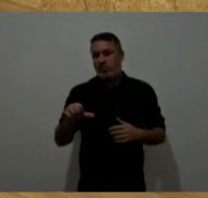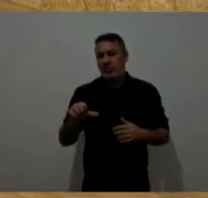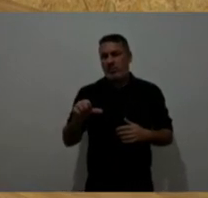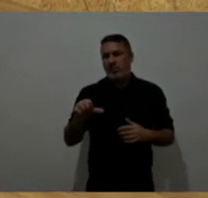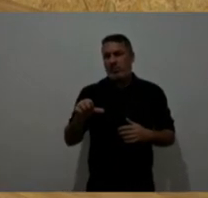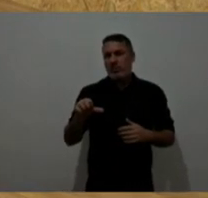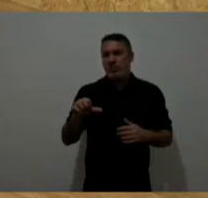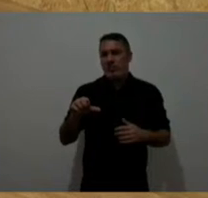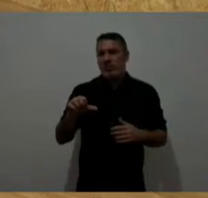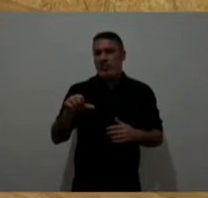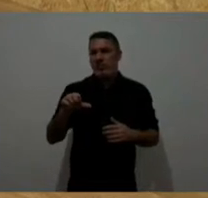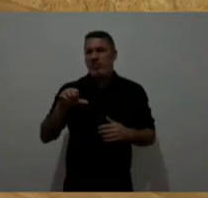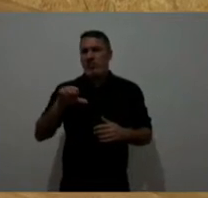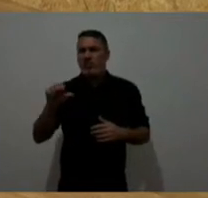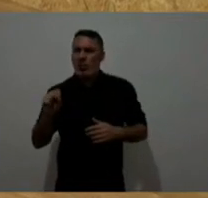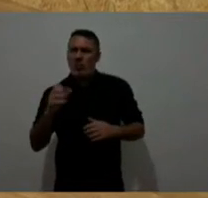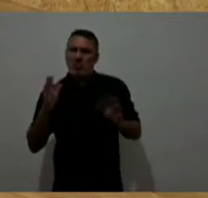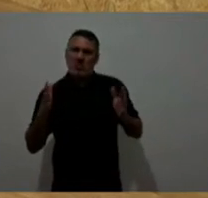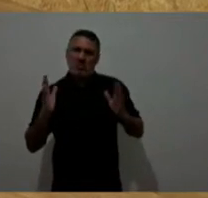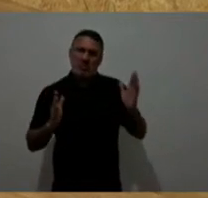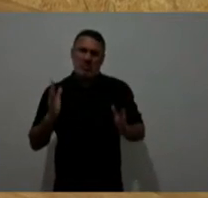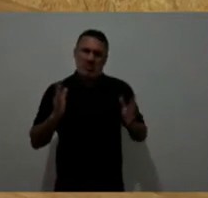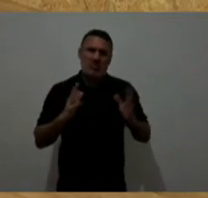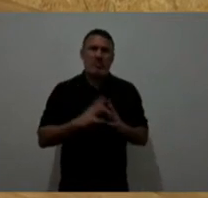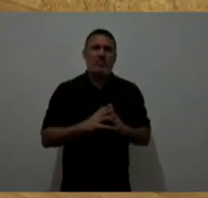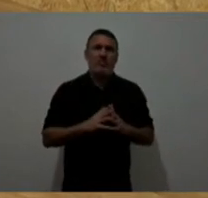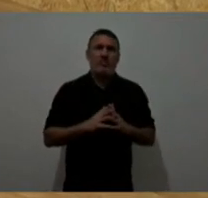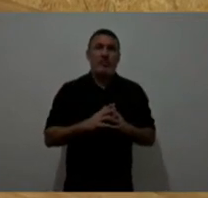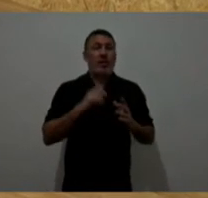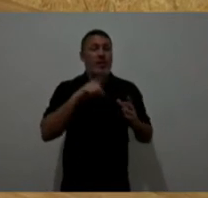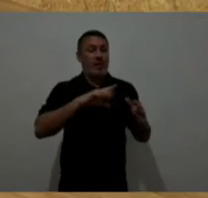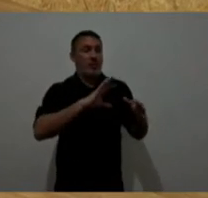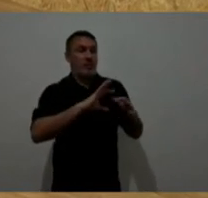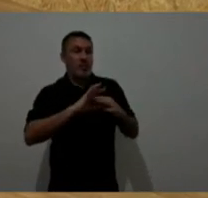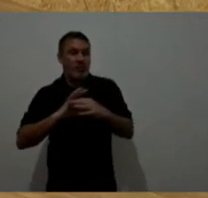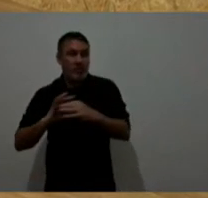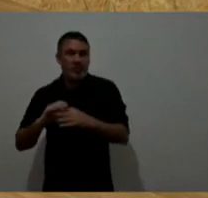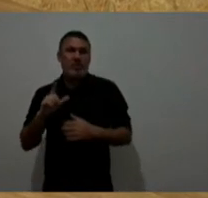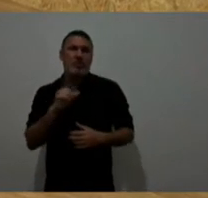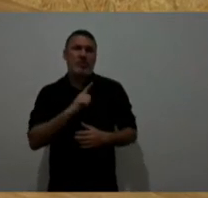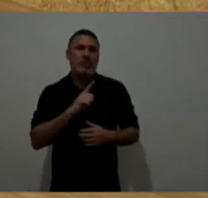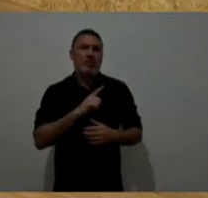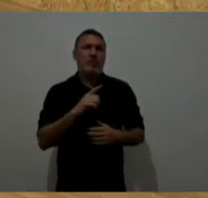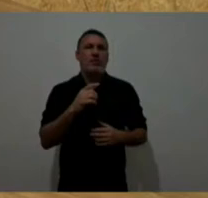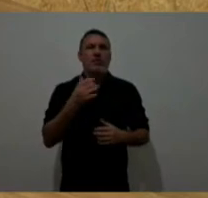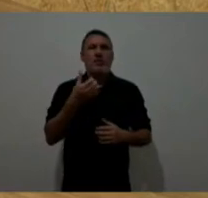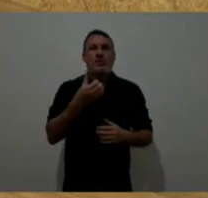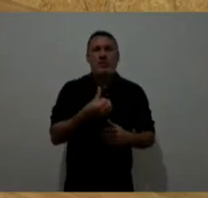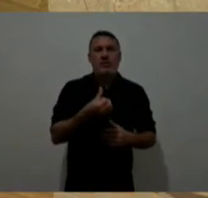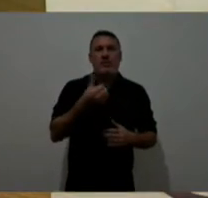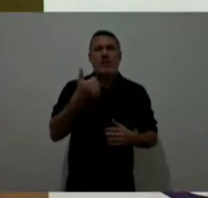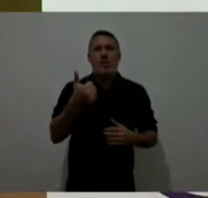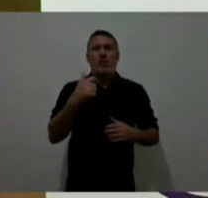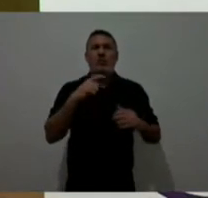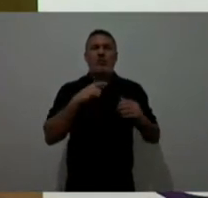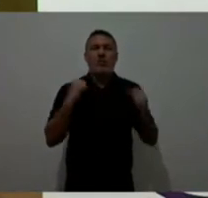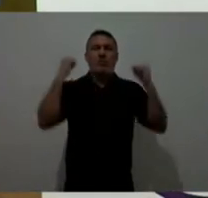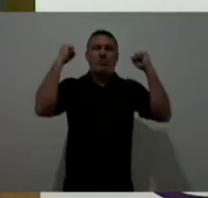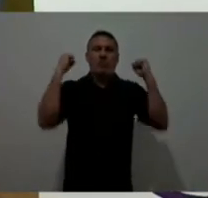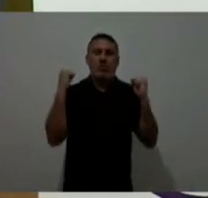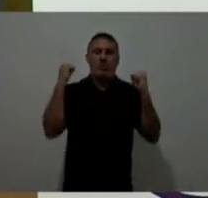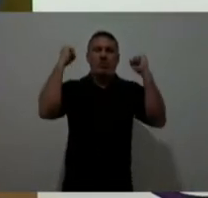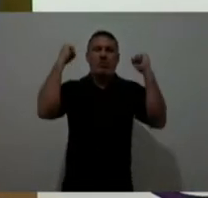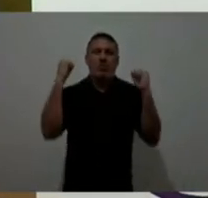1998, mais ou menos. Dentro desse contexto, ela tem 61 pilares, e esses pilares, eles formam toda a estrutura que sustenta a